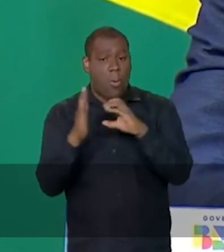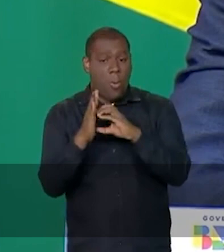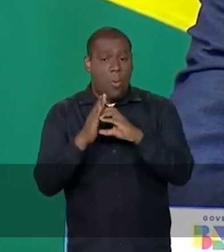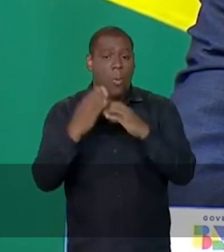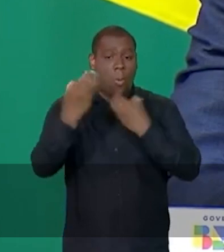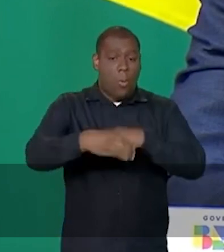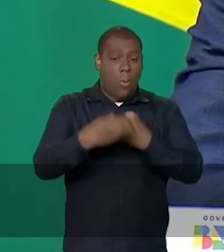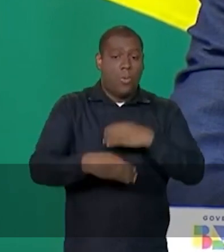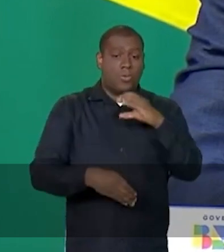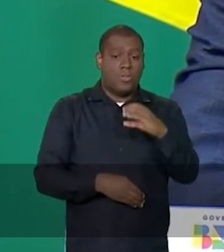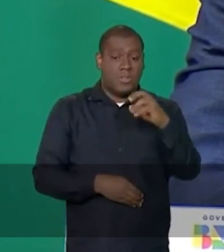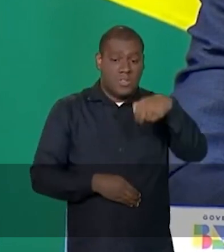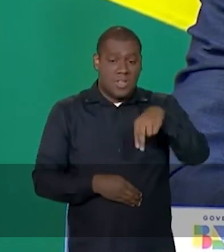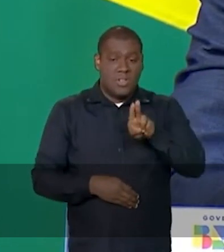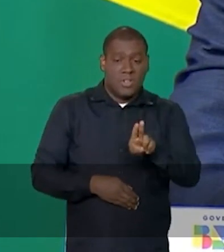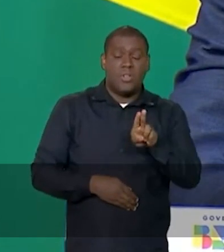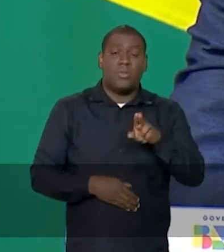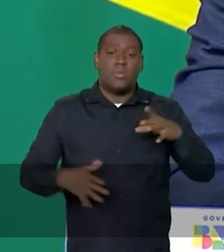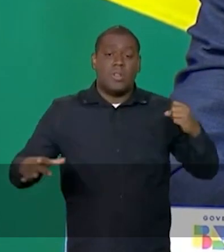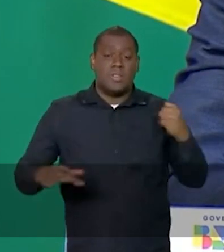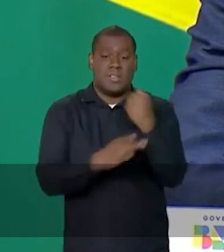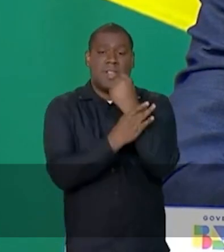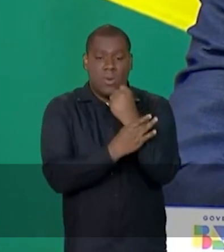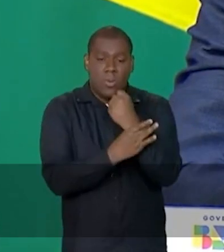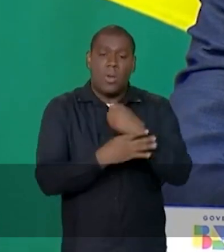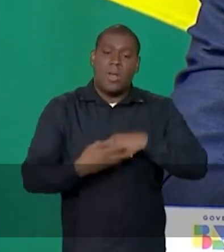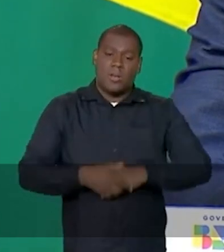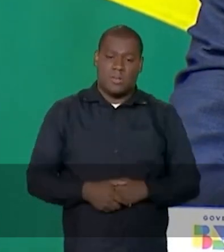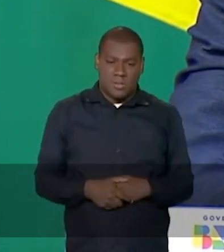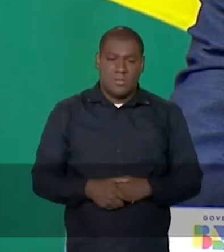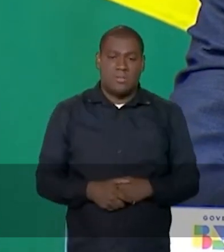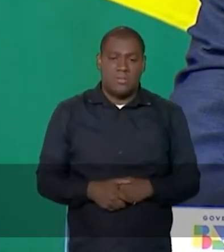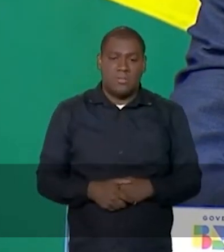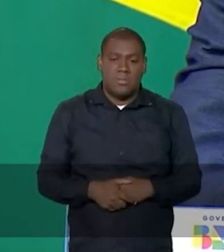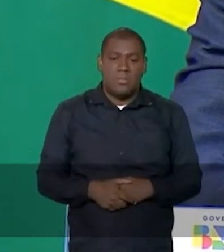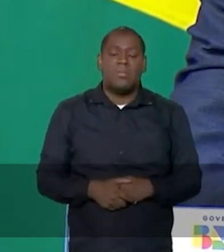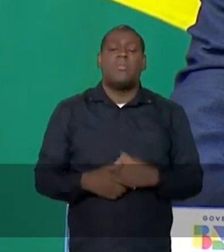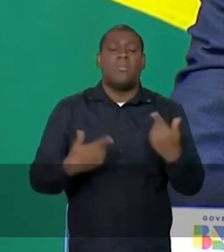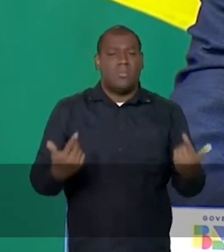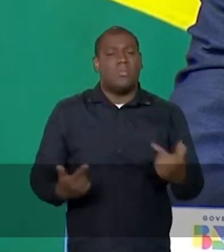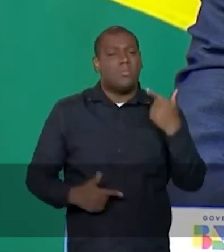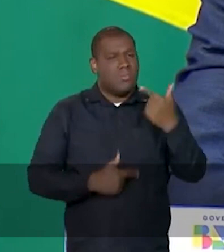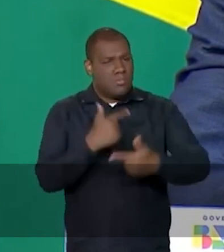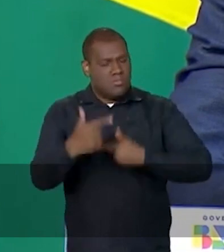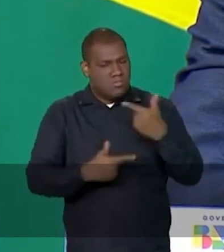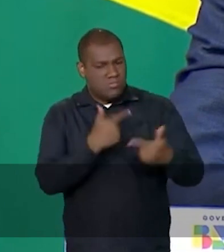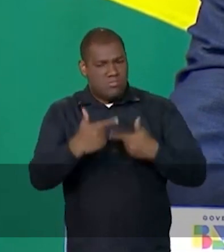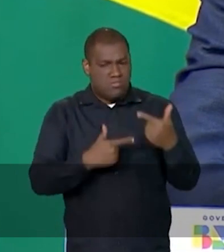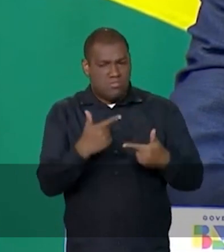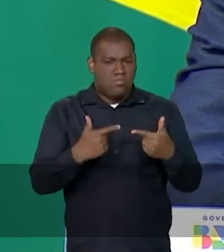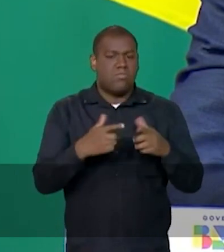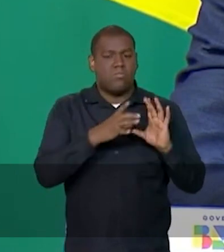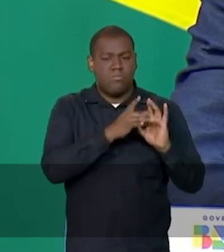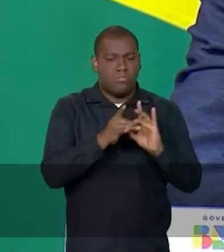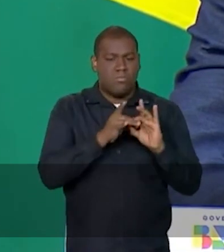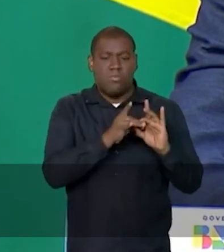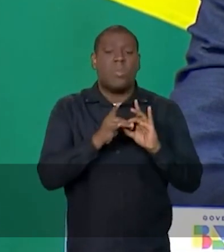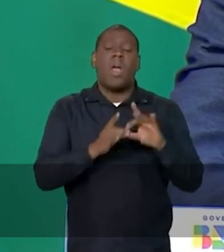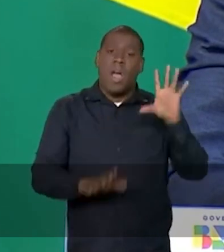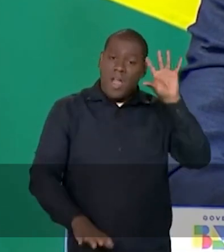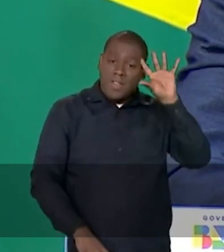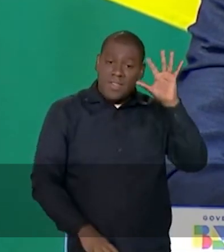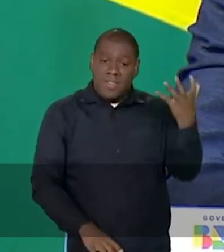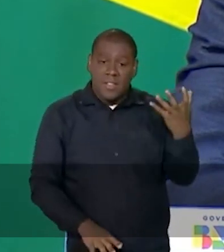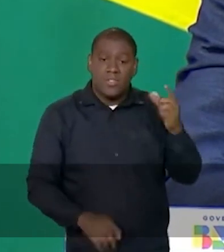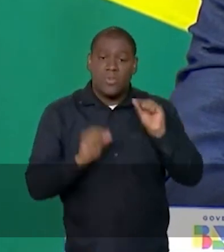candidatos e toda essa sua concepção democrática desde o início. Foi um trabalho coletivo e a gente chegou à conclusão que a